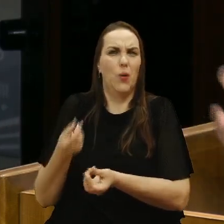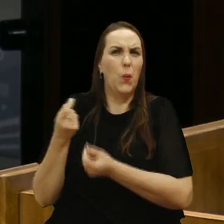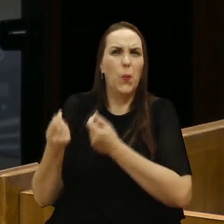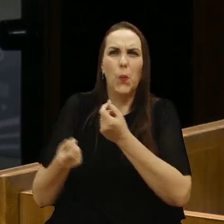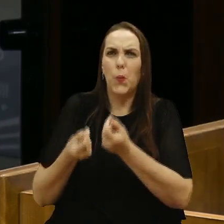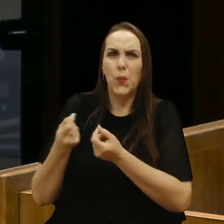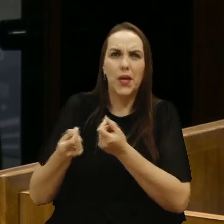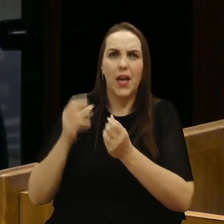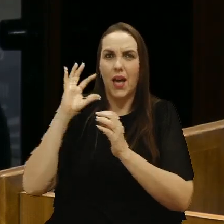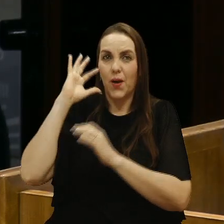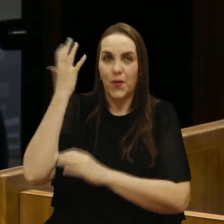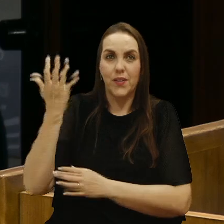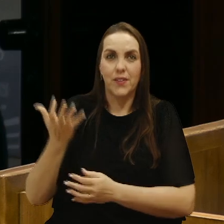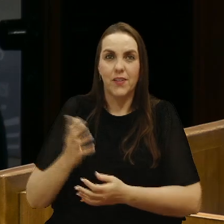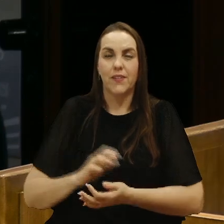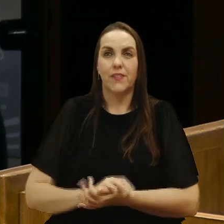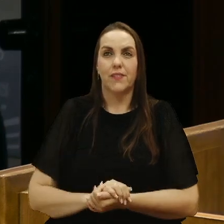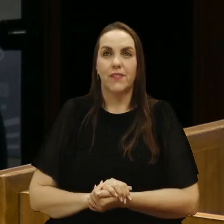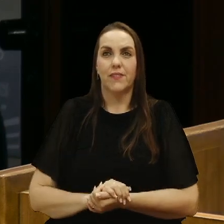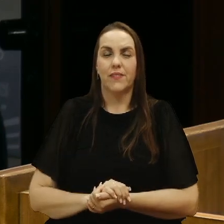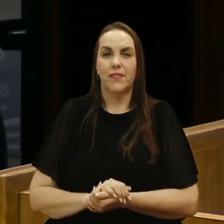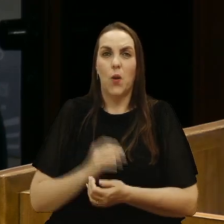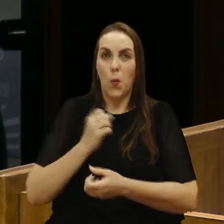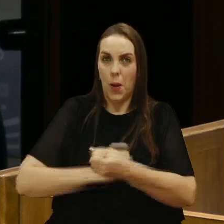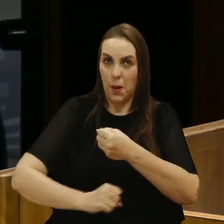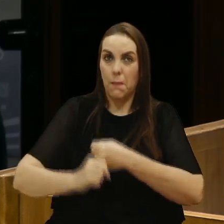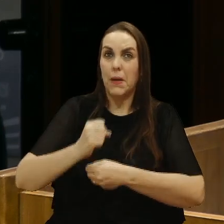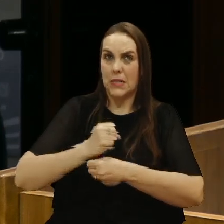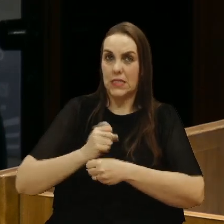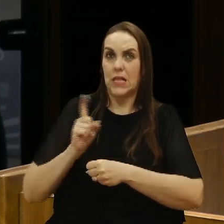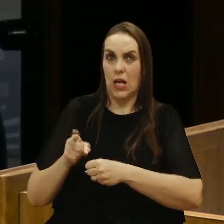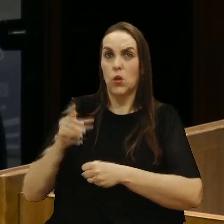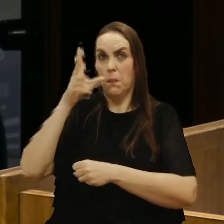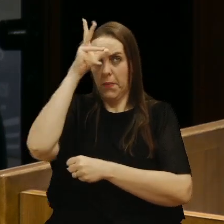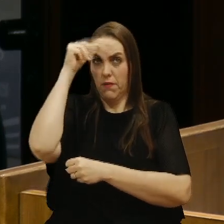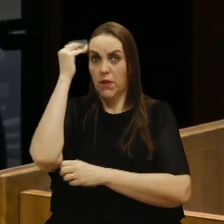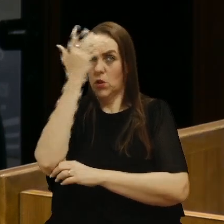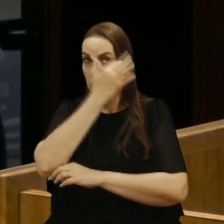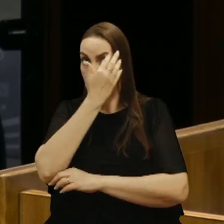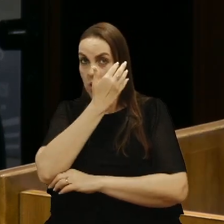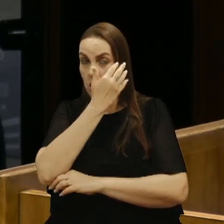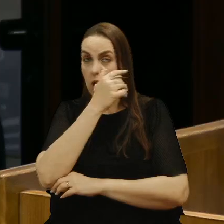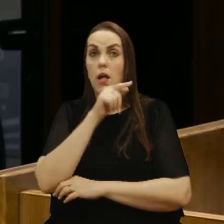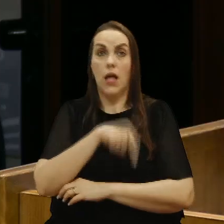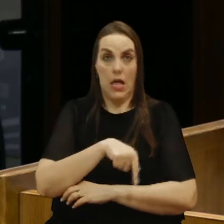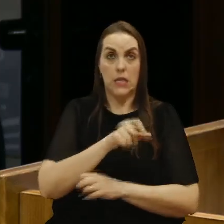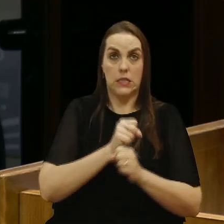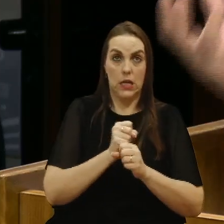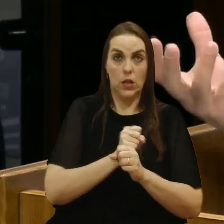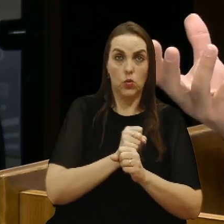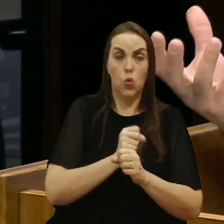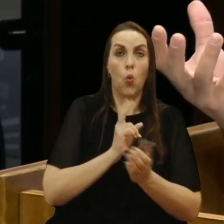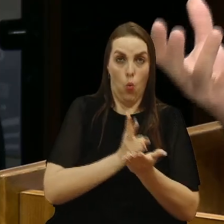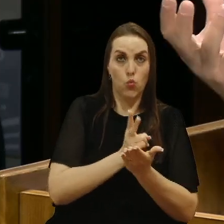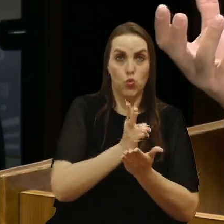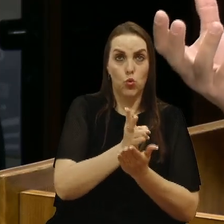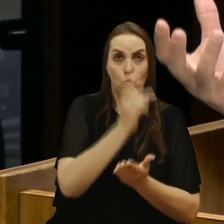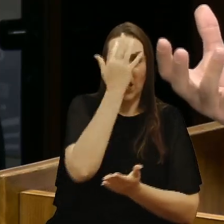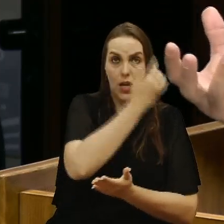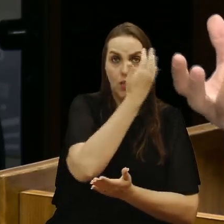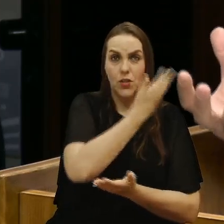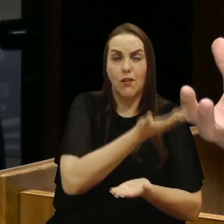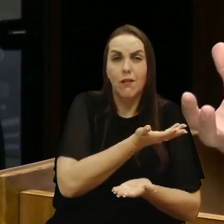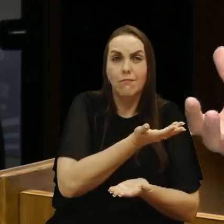está acontecendo? O ano passado era o prefeito Adiló. Esse ano é o prefeito Adiló. Então